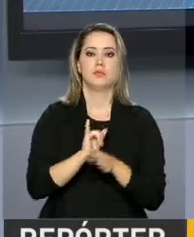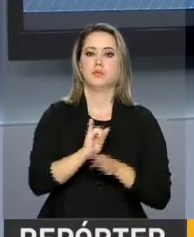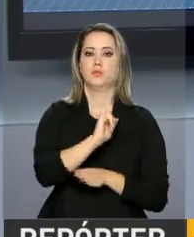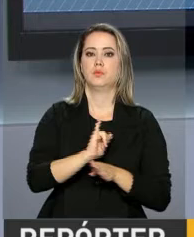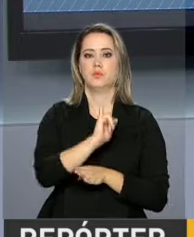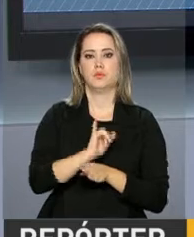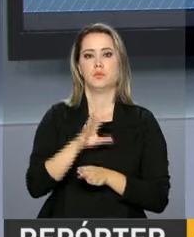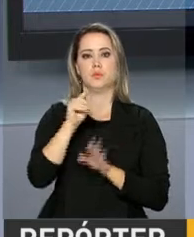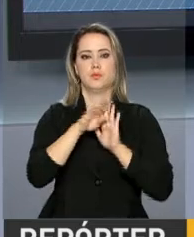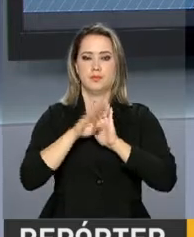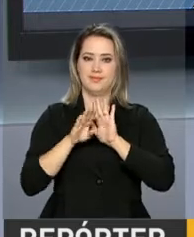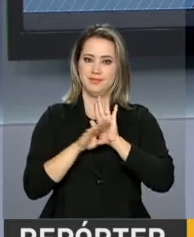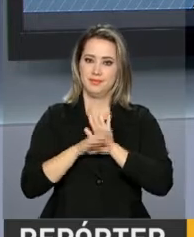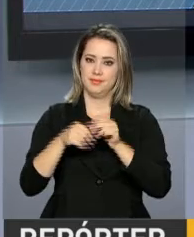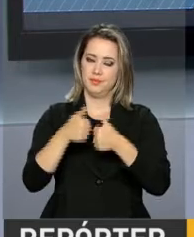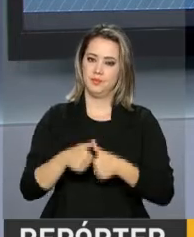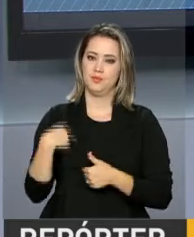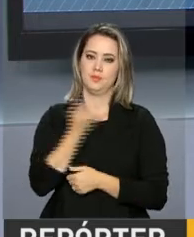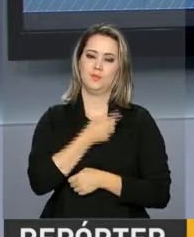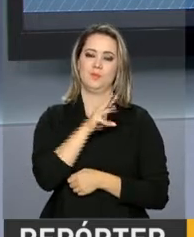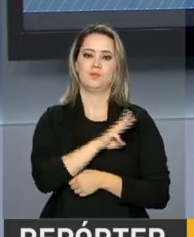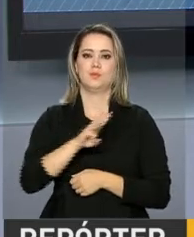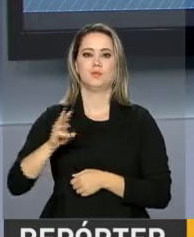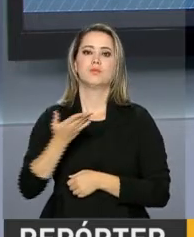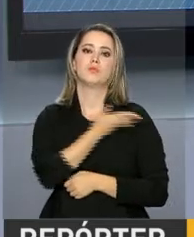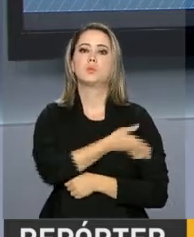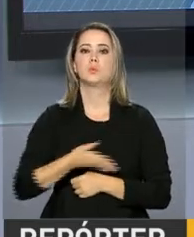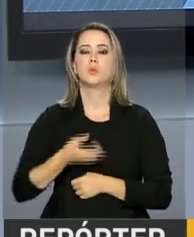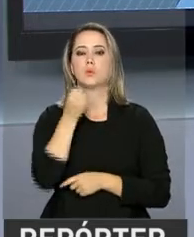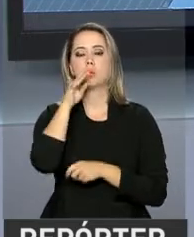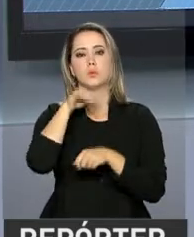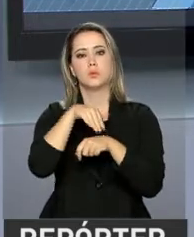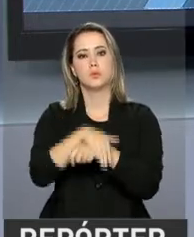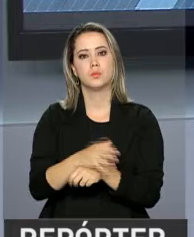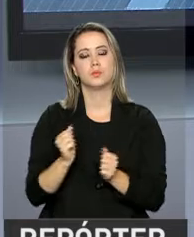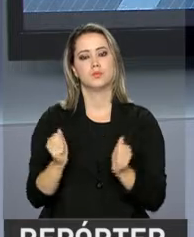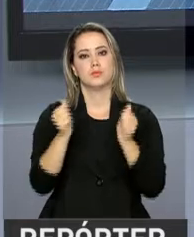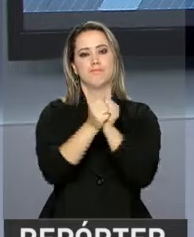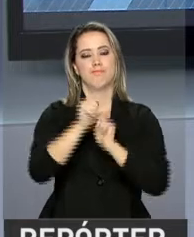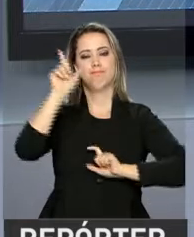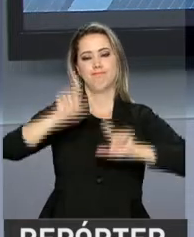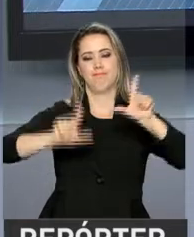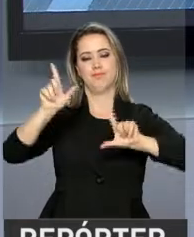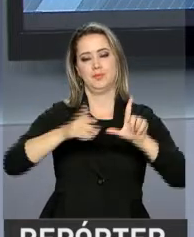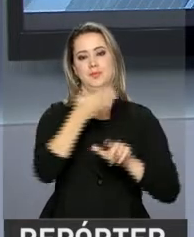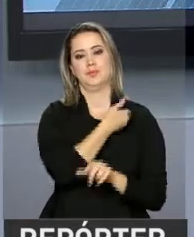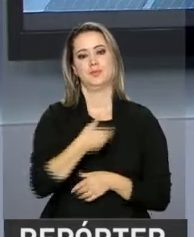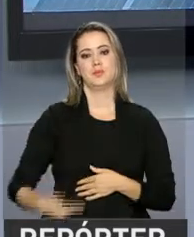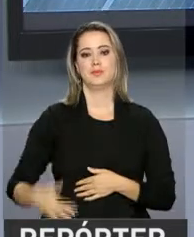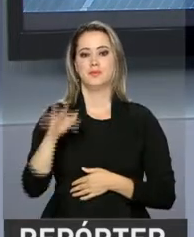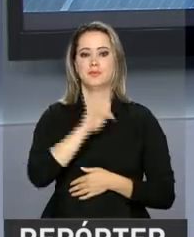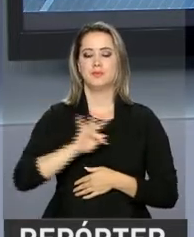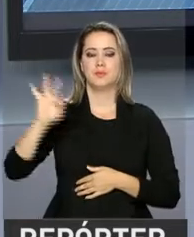reportagens no youtube e toda a programação também está em nossa página na internet uma ótima noite pra você e continue com a gente